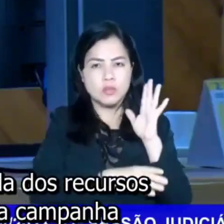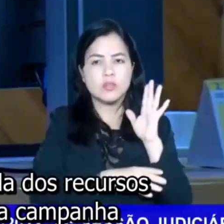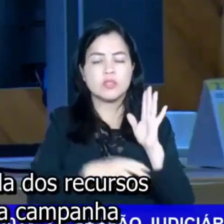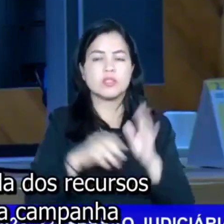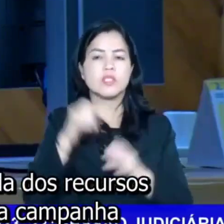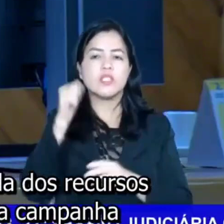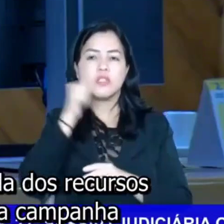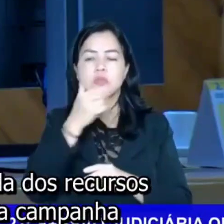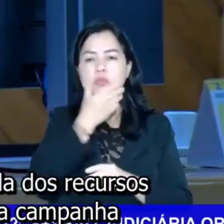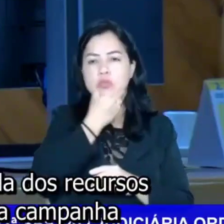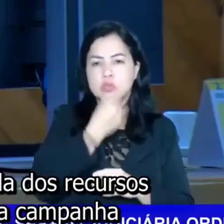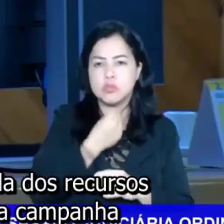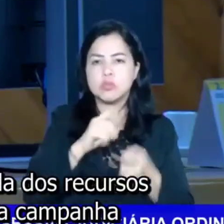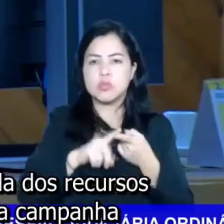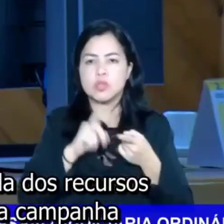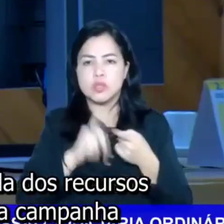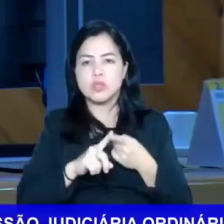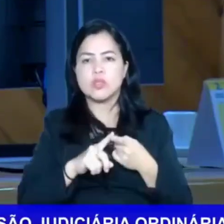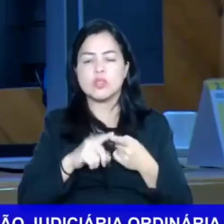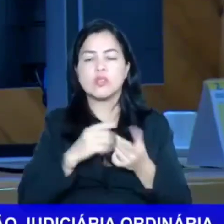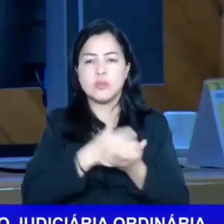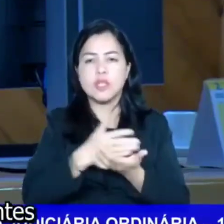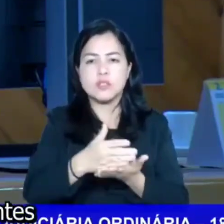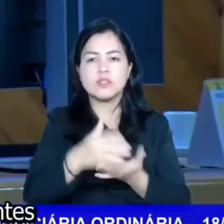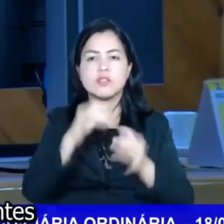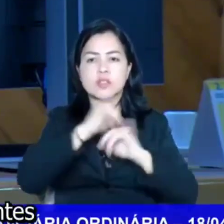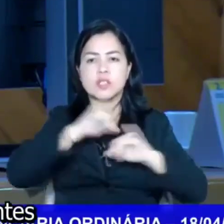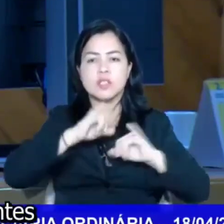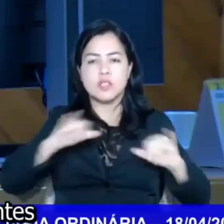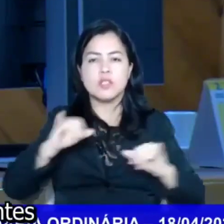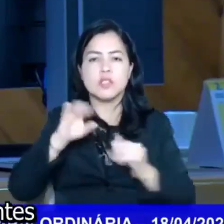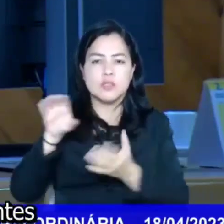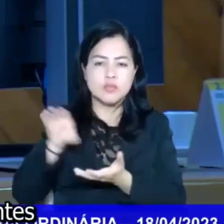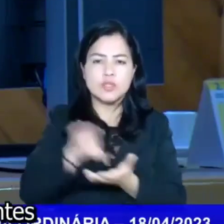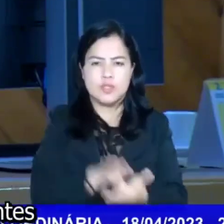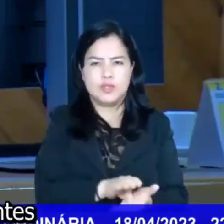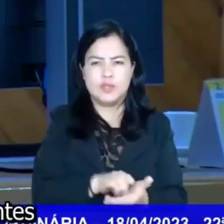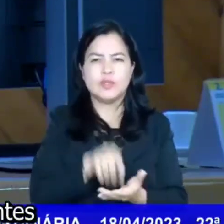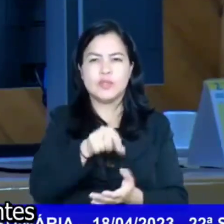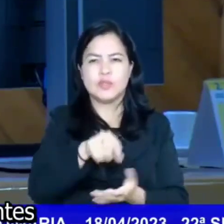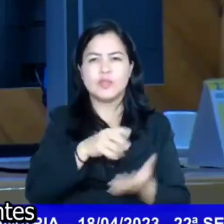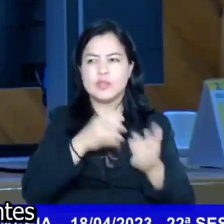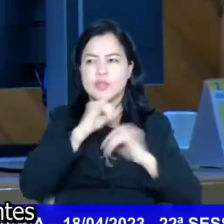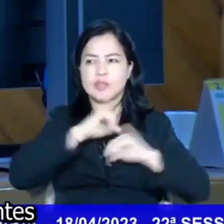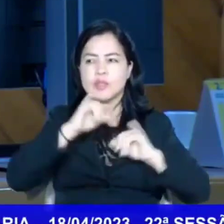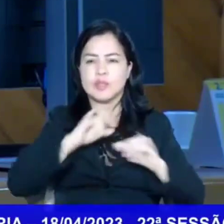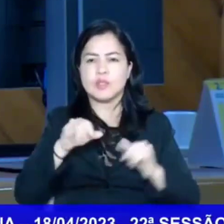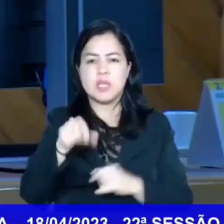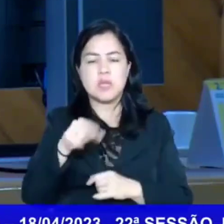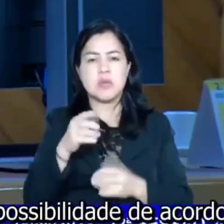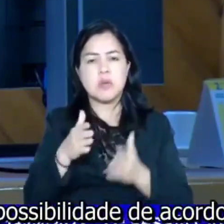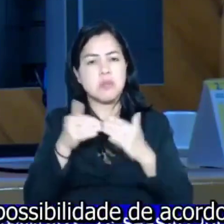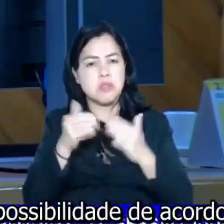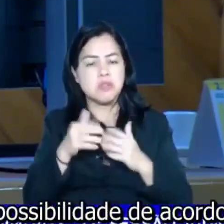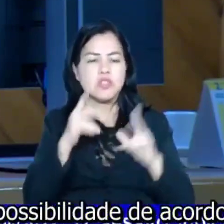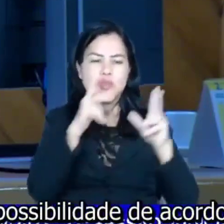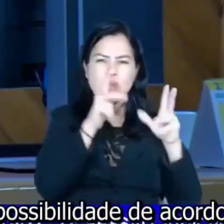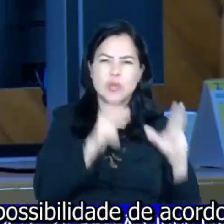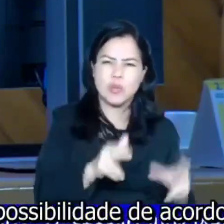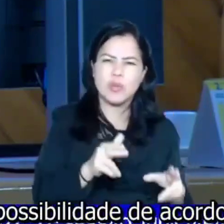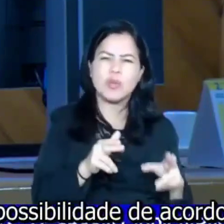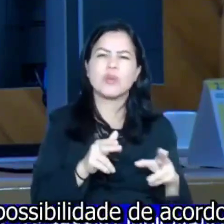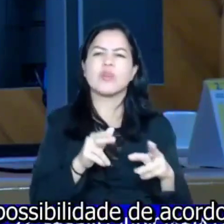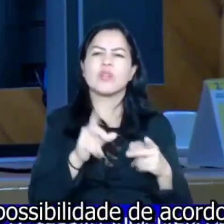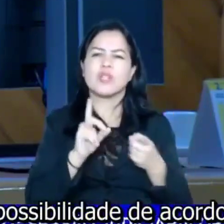recursos originários do Fundo Especial de Financiamento da Campanha. E aqui ele também fez pedidos semelhantes. Da mesma